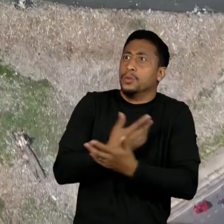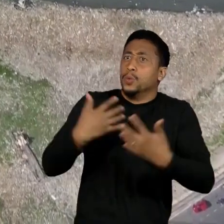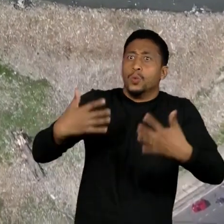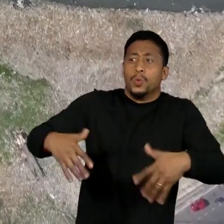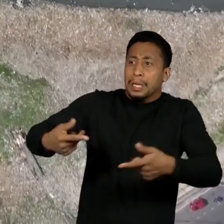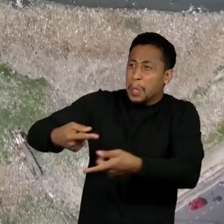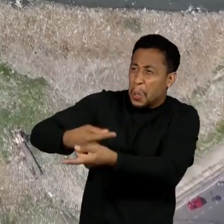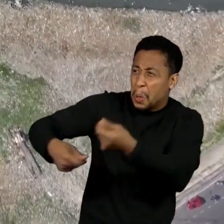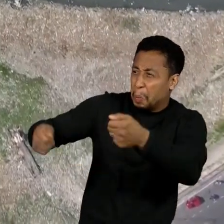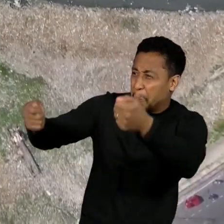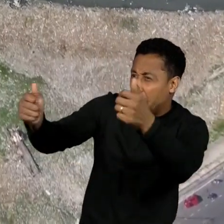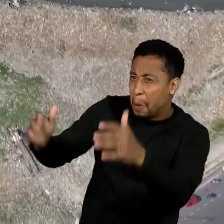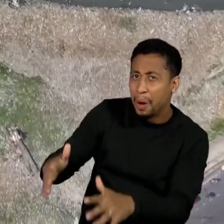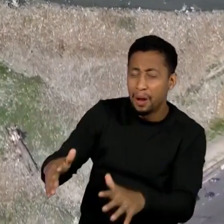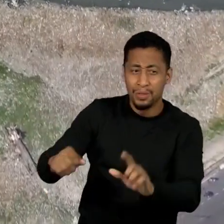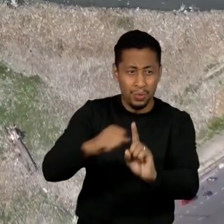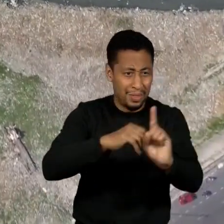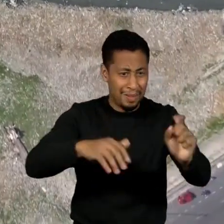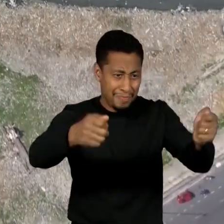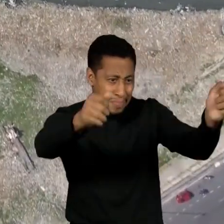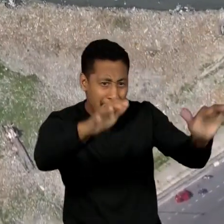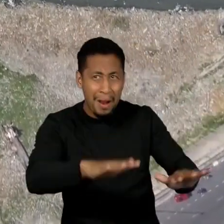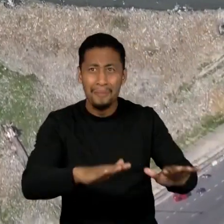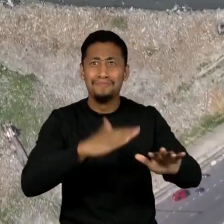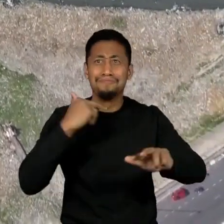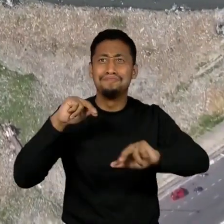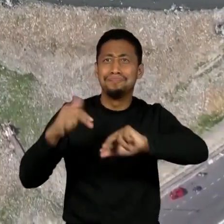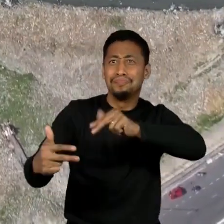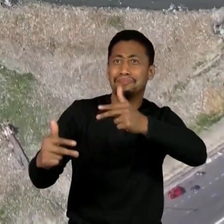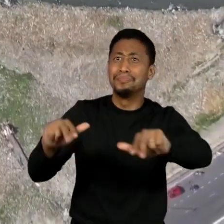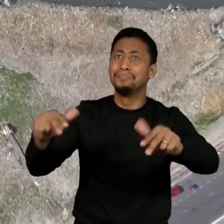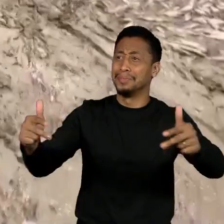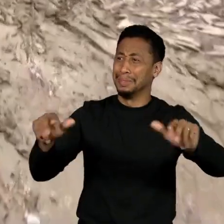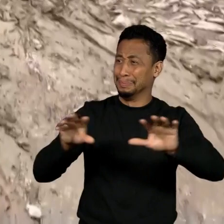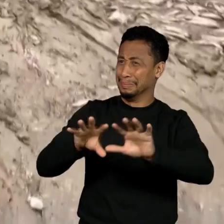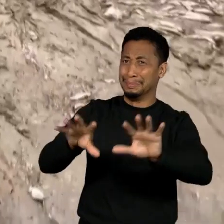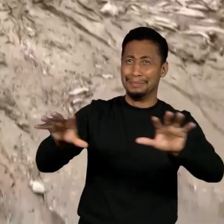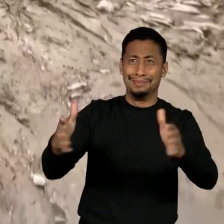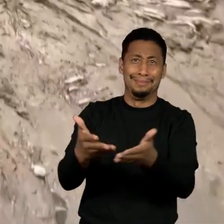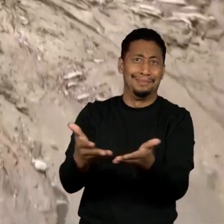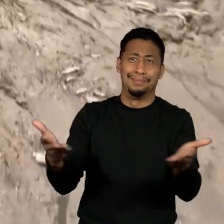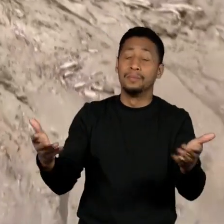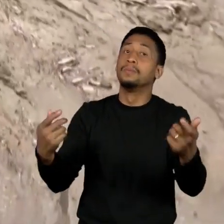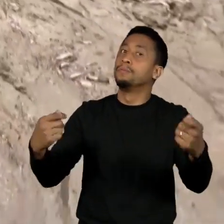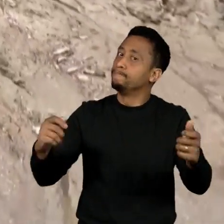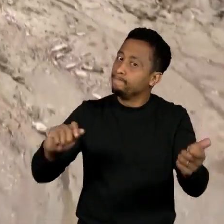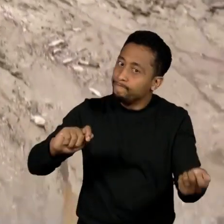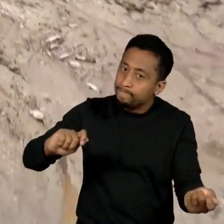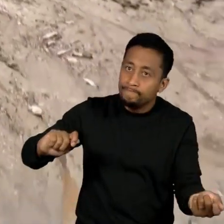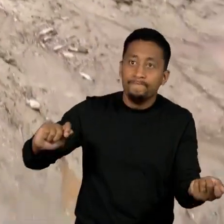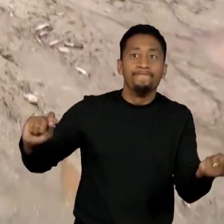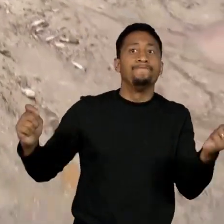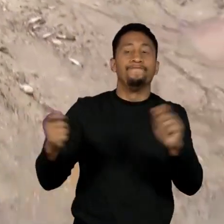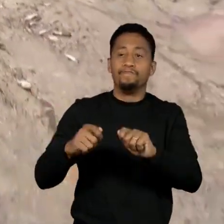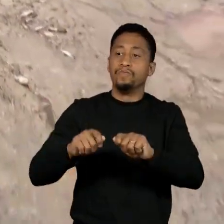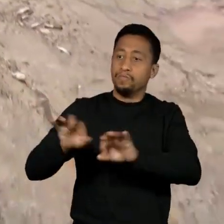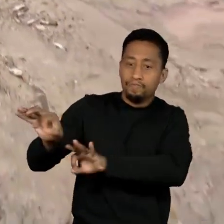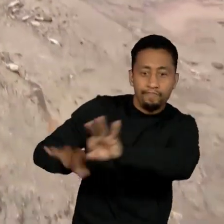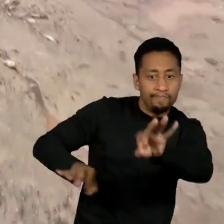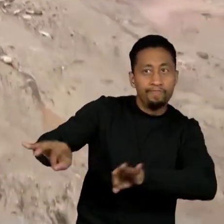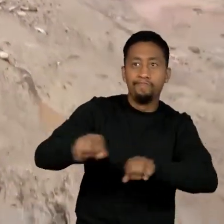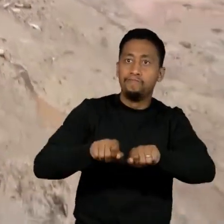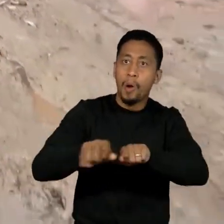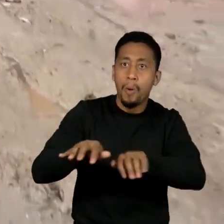econômicas, sociais, em perdas de vida, em todos os sentidos. Adaptação e mitigação